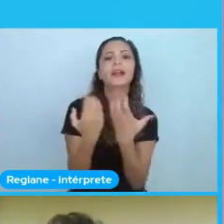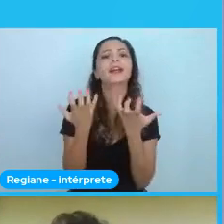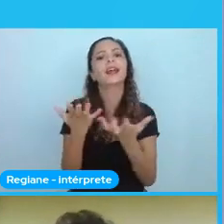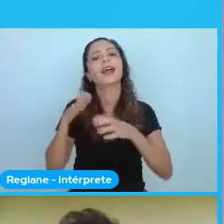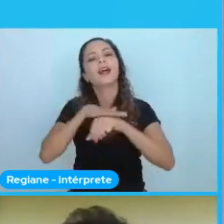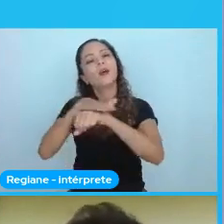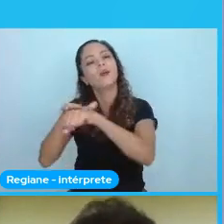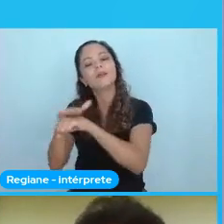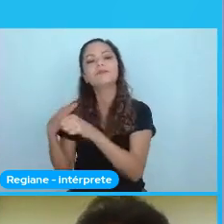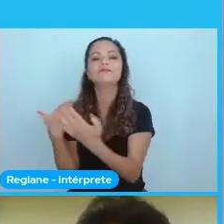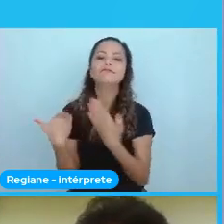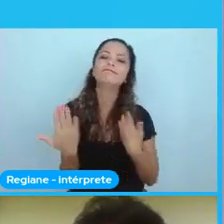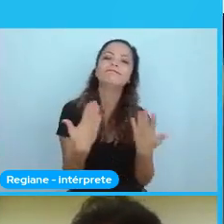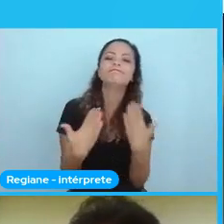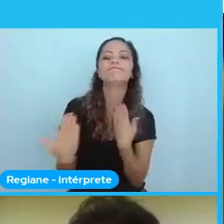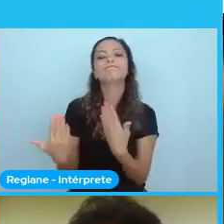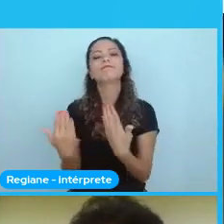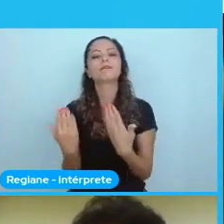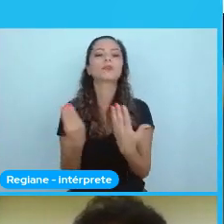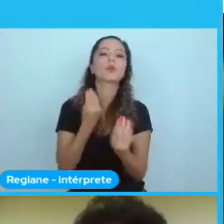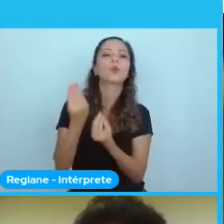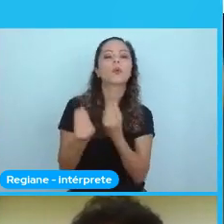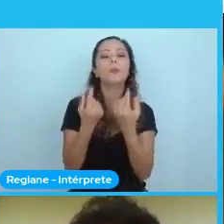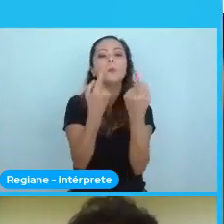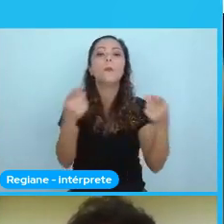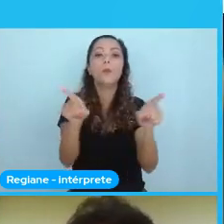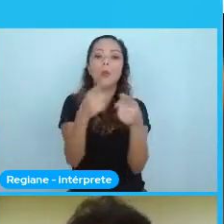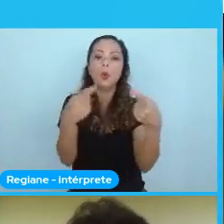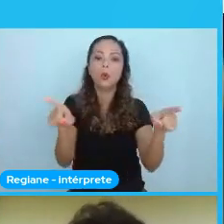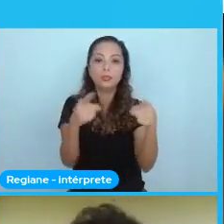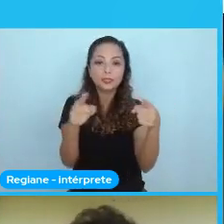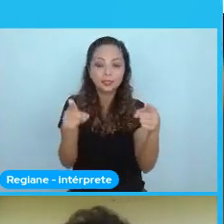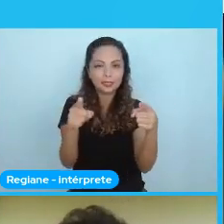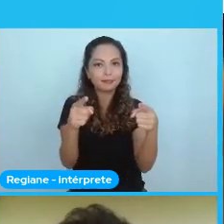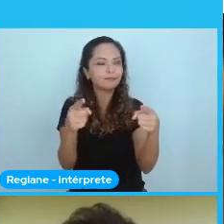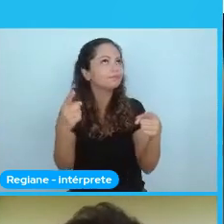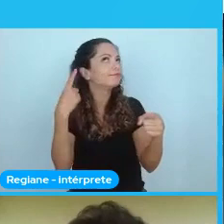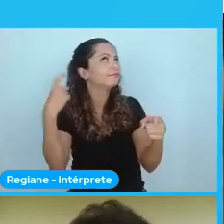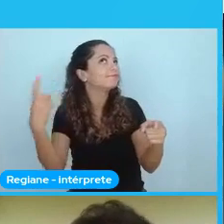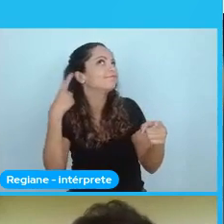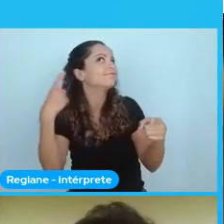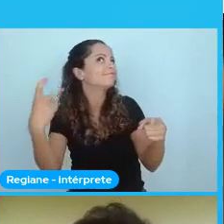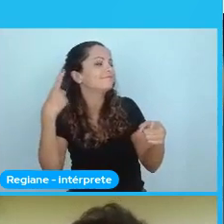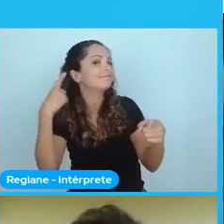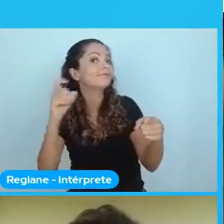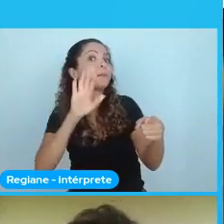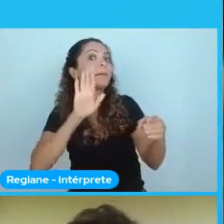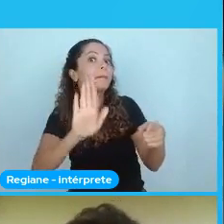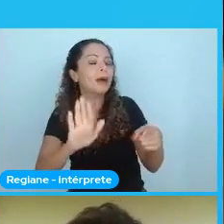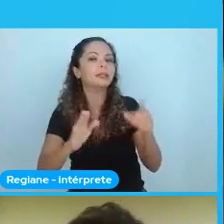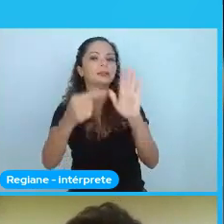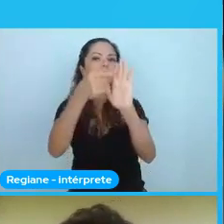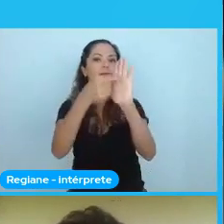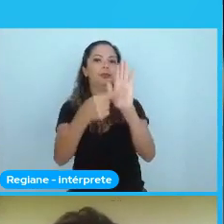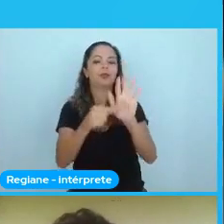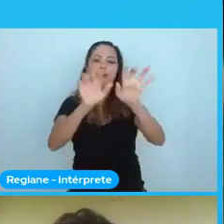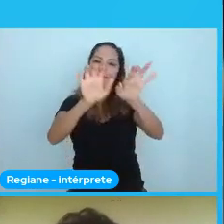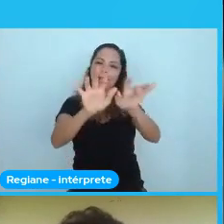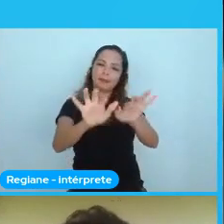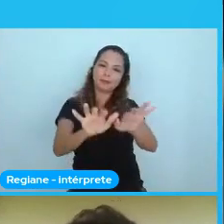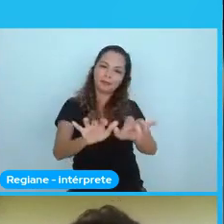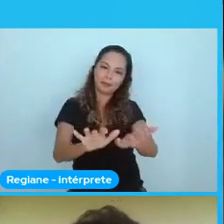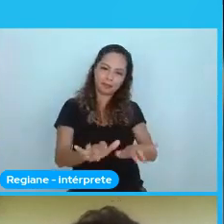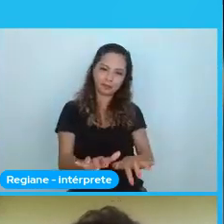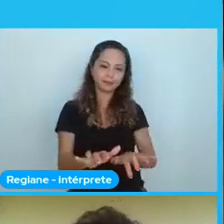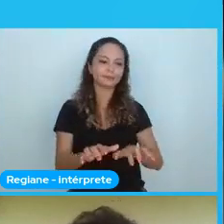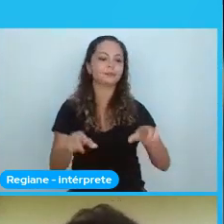sobre música gerada por código. O Gales, ele lançou esse disco esse ano, é muito bom, todo feito em Tidal Cycles, que